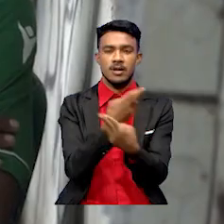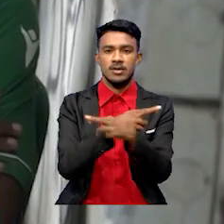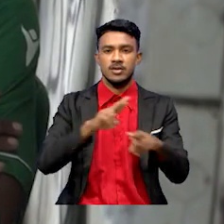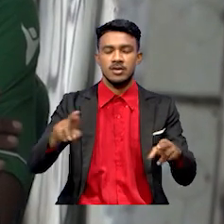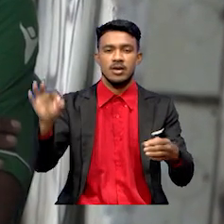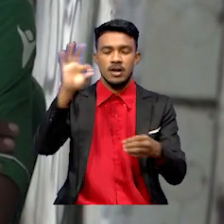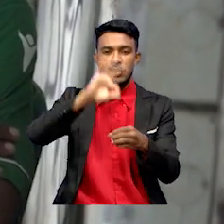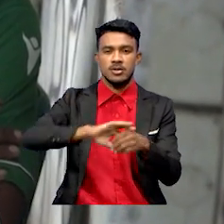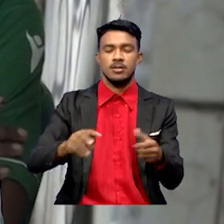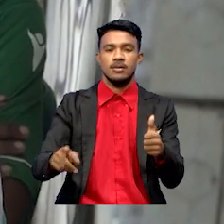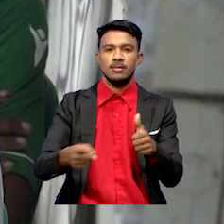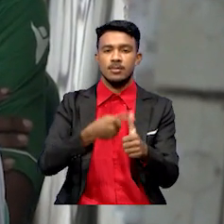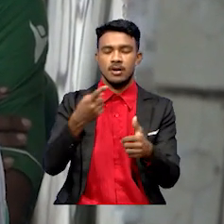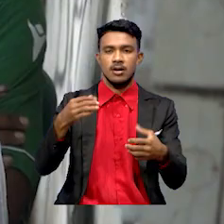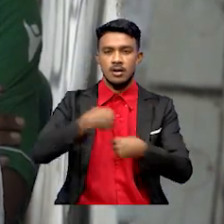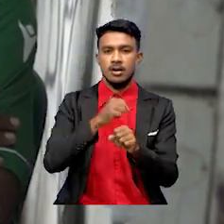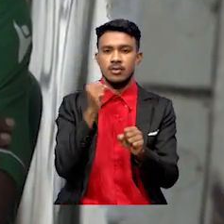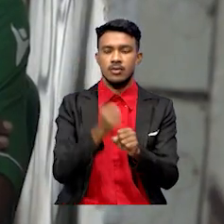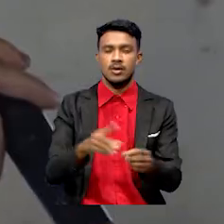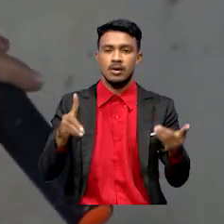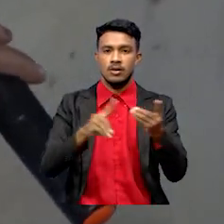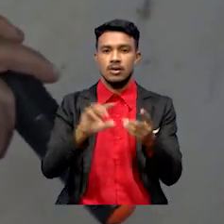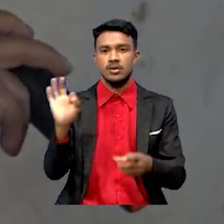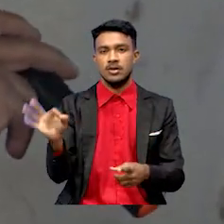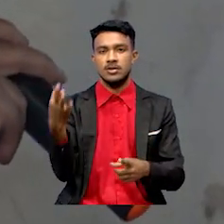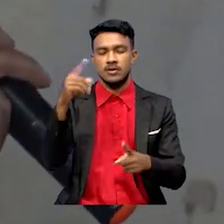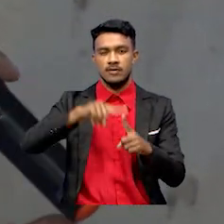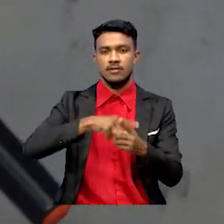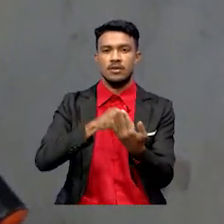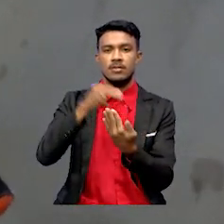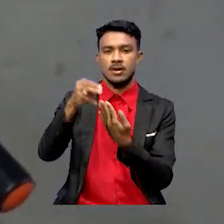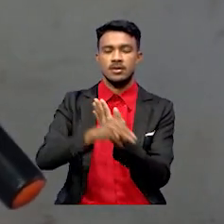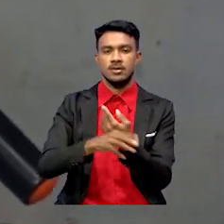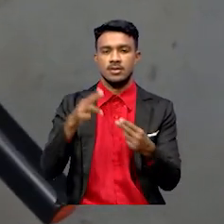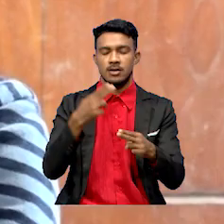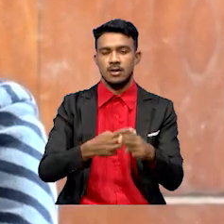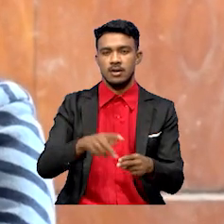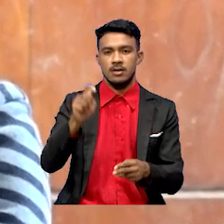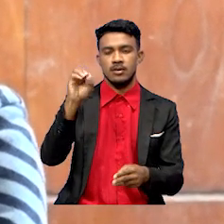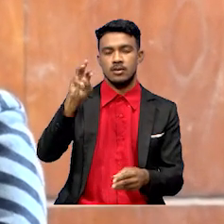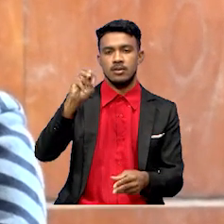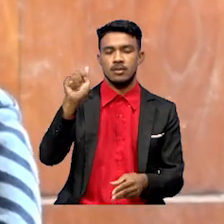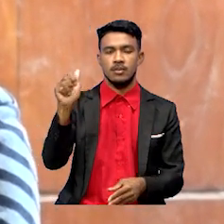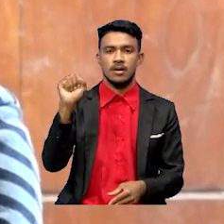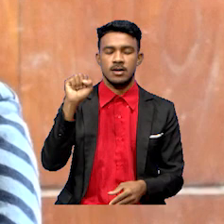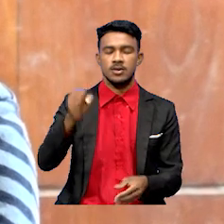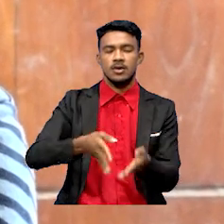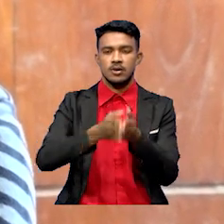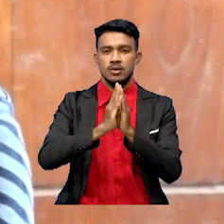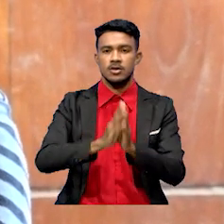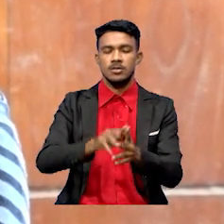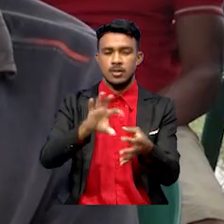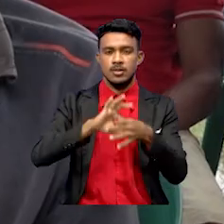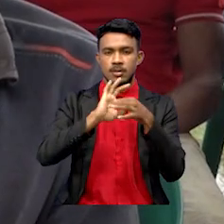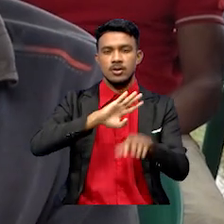volta, nebe há a ONA e a Lourenço não recensia fulano março. Tomás Cabral, russo da equipa sucesso Cira, ato serviço